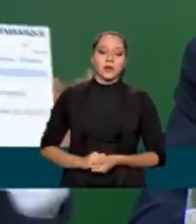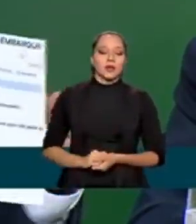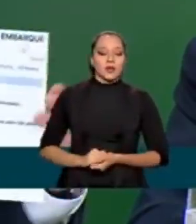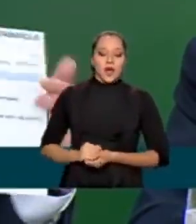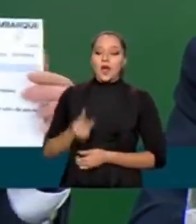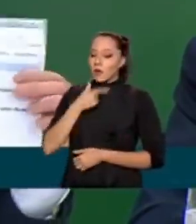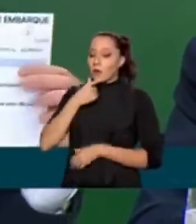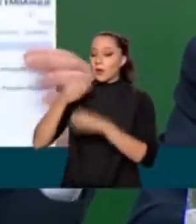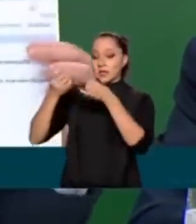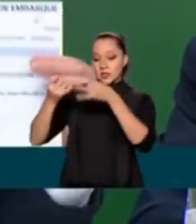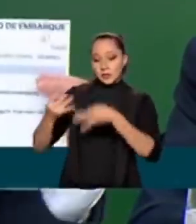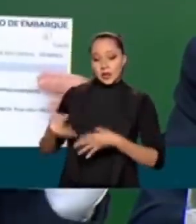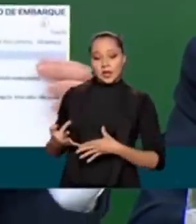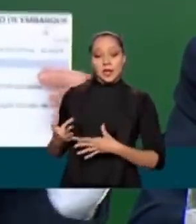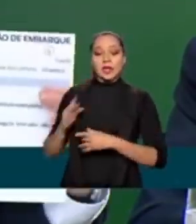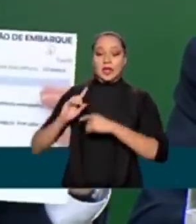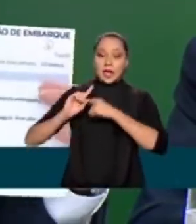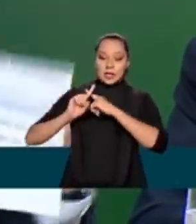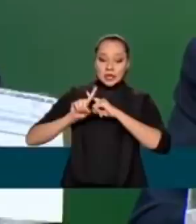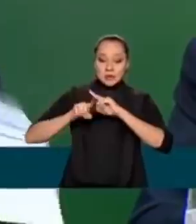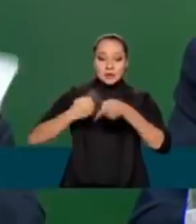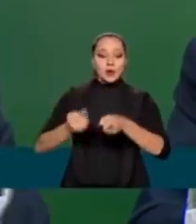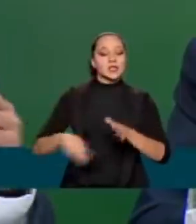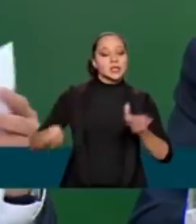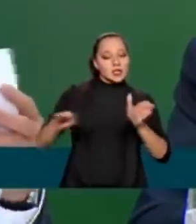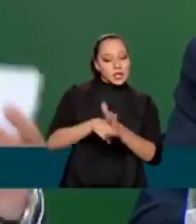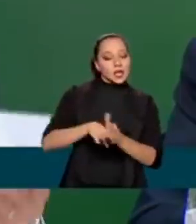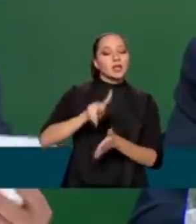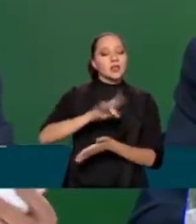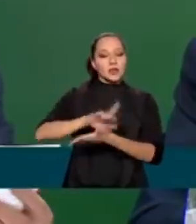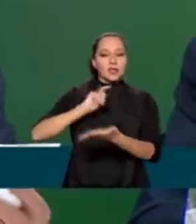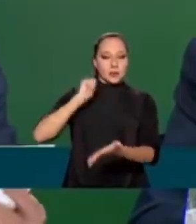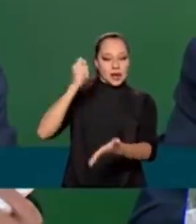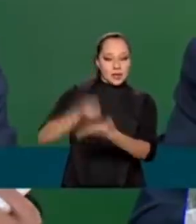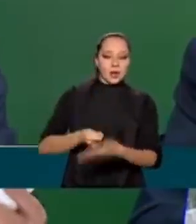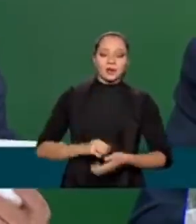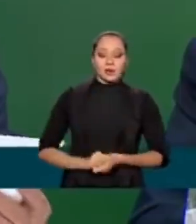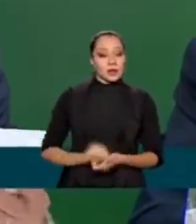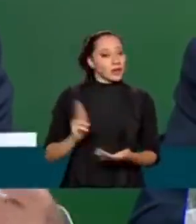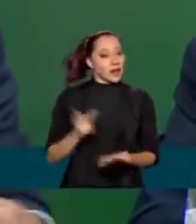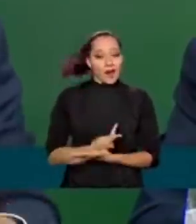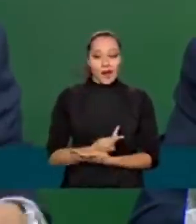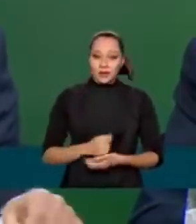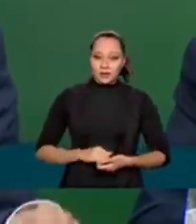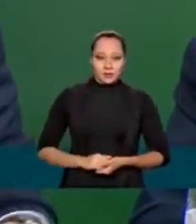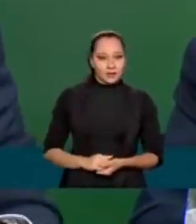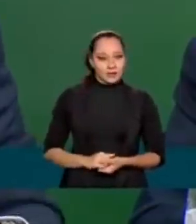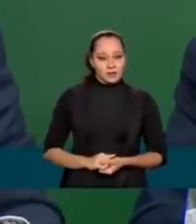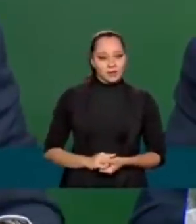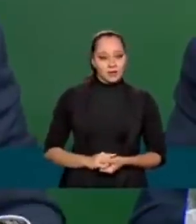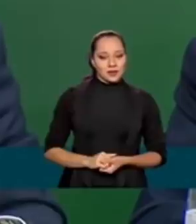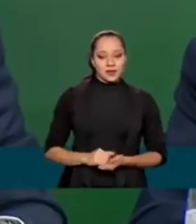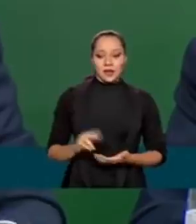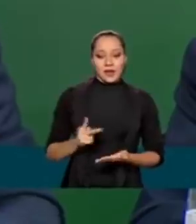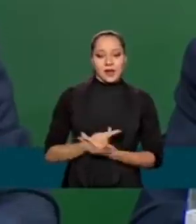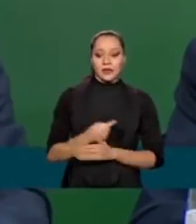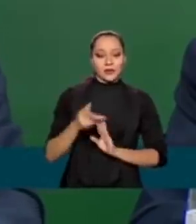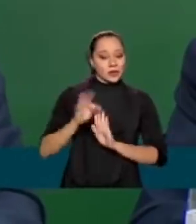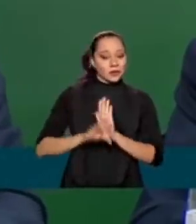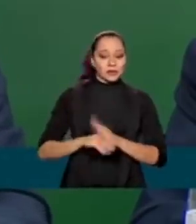esclarece que é após a entrega que será feito o pagamento, que está equivocado o